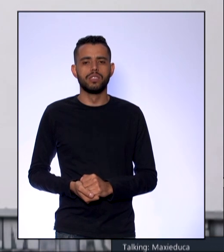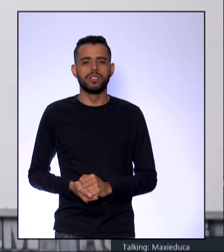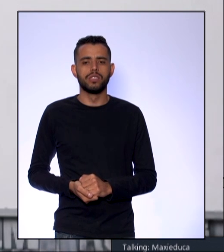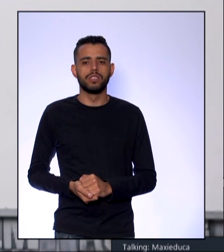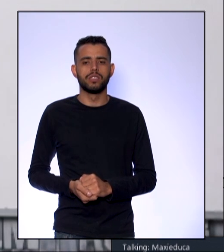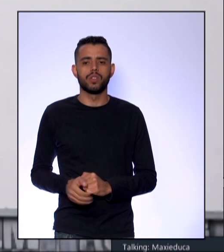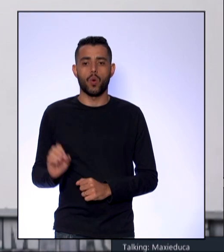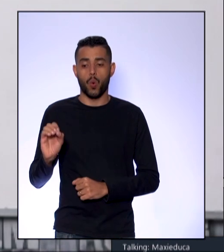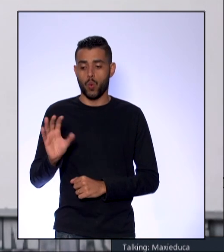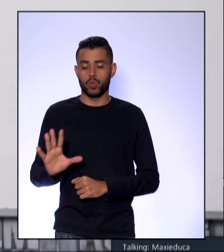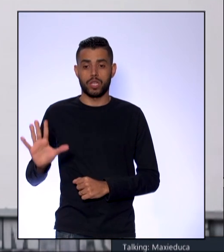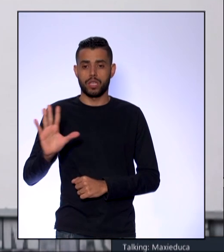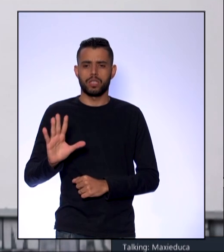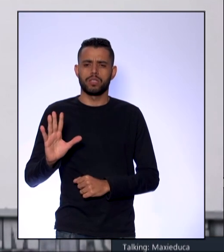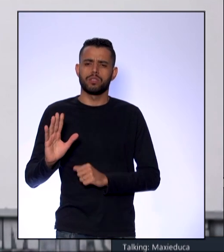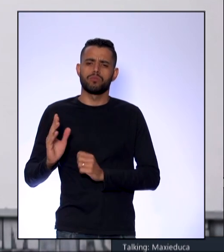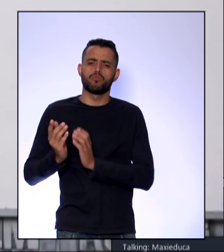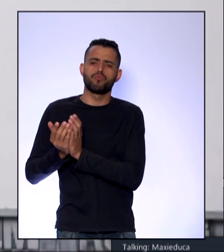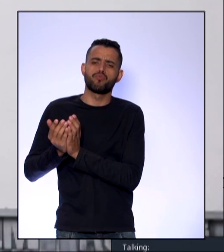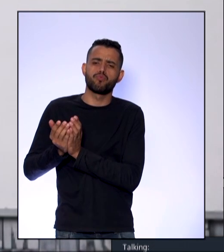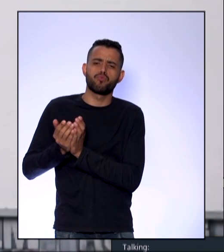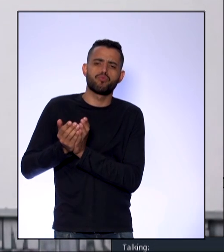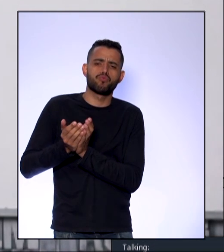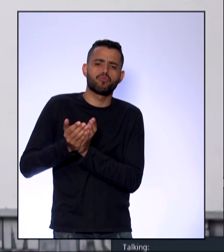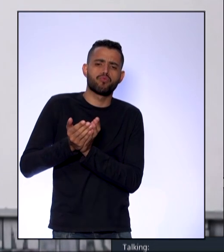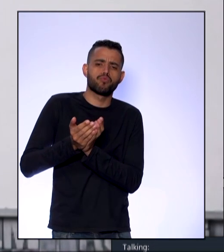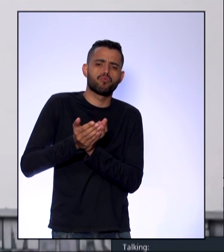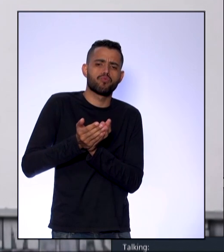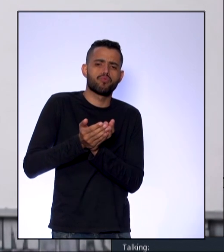de navegação,